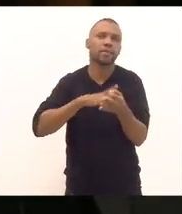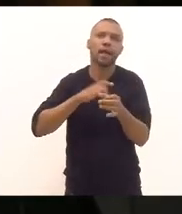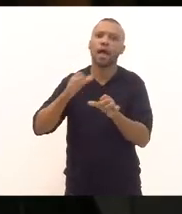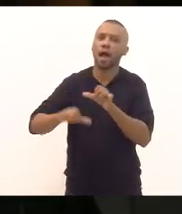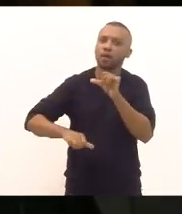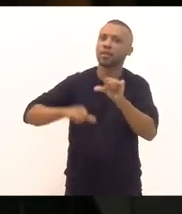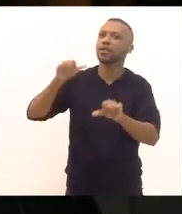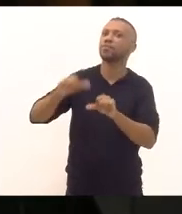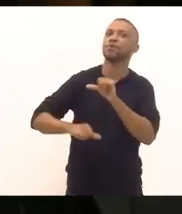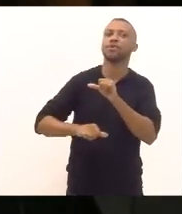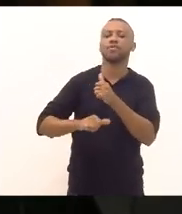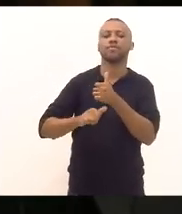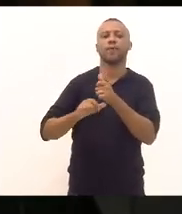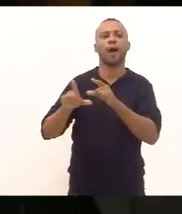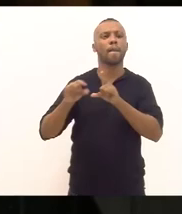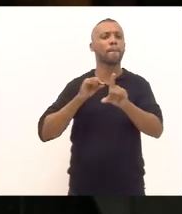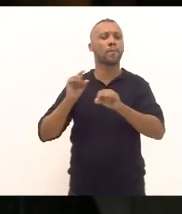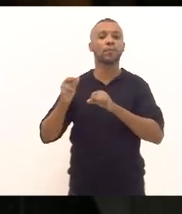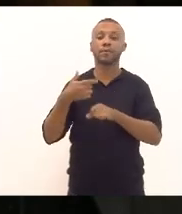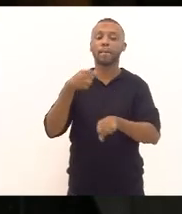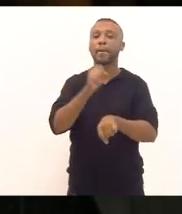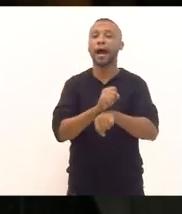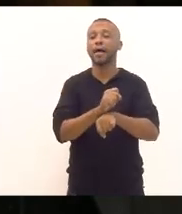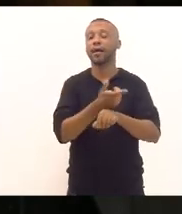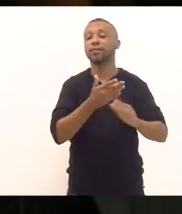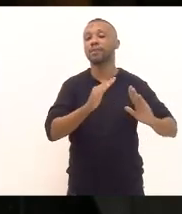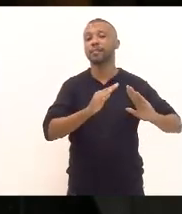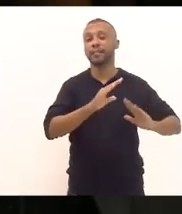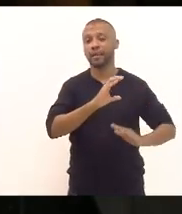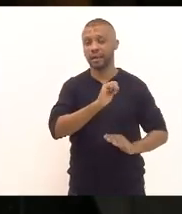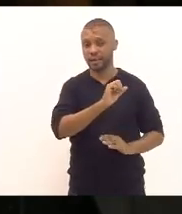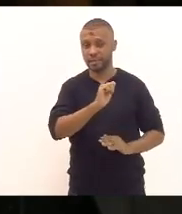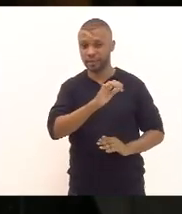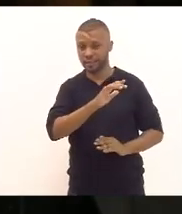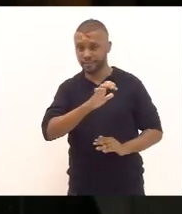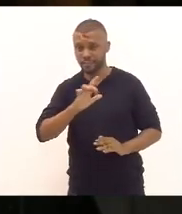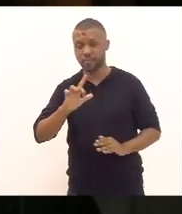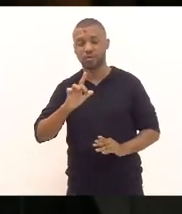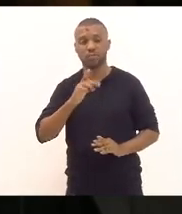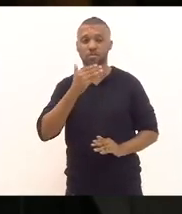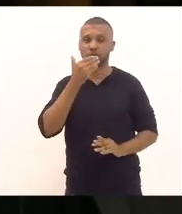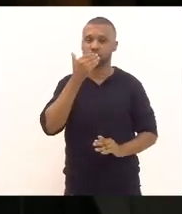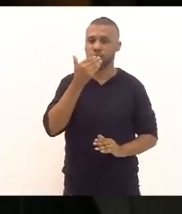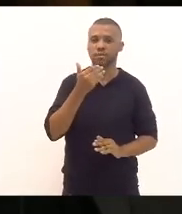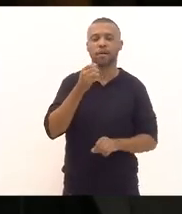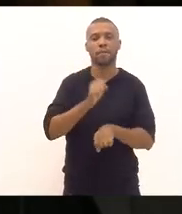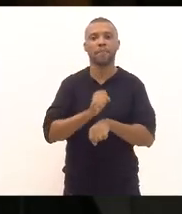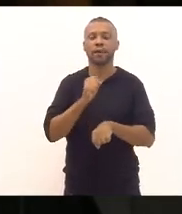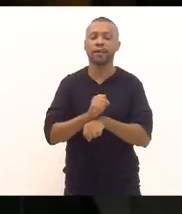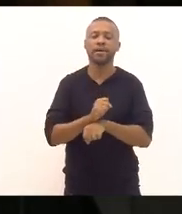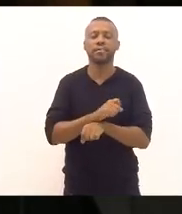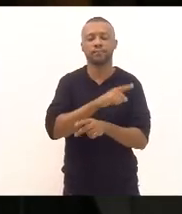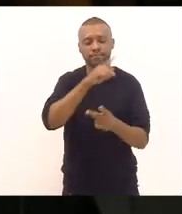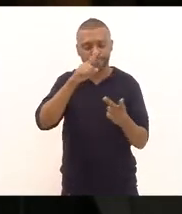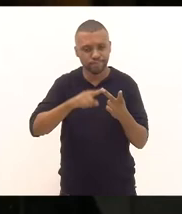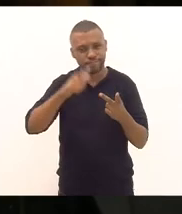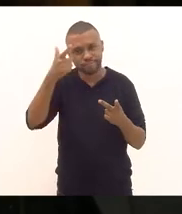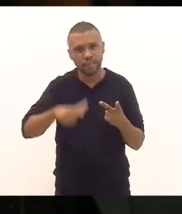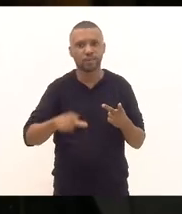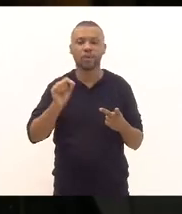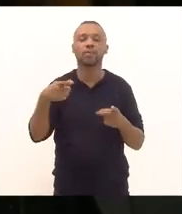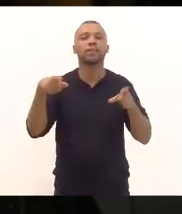muita alteração muito aprimoramento parado na Casa Civil aguardando encaminhamento para esta casa além disso deputado e